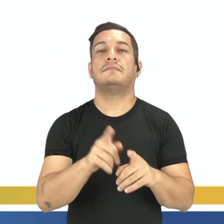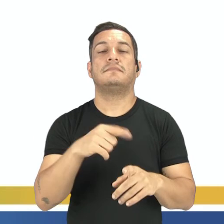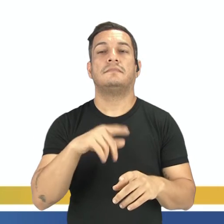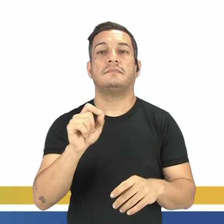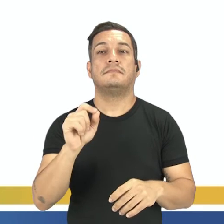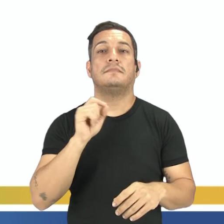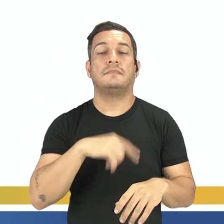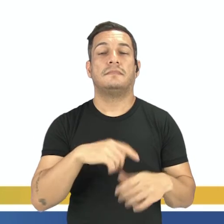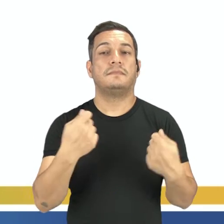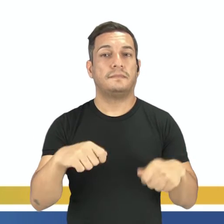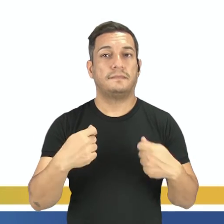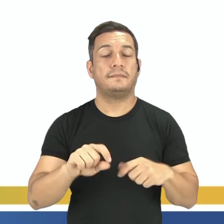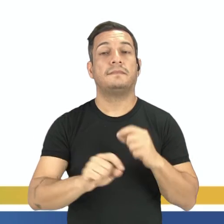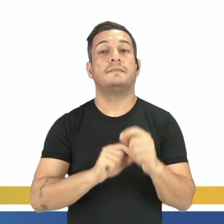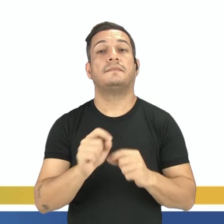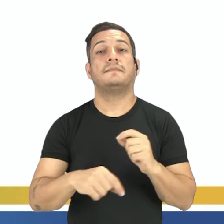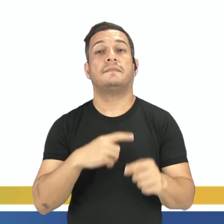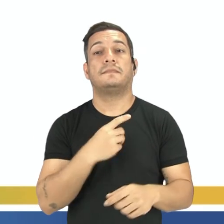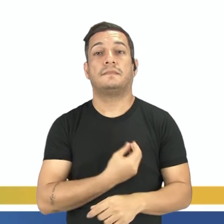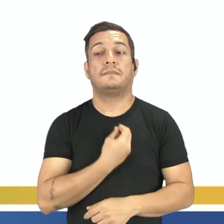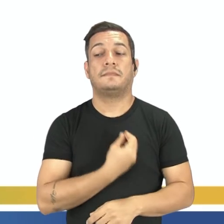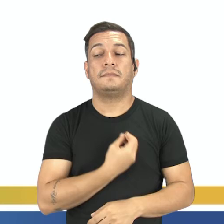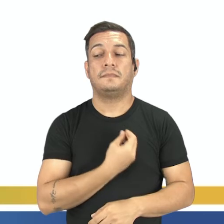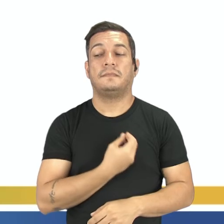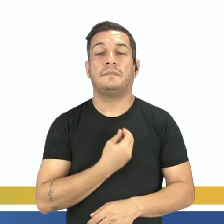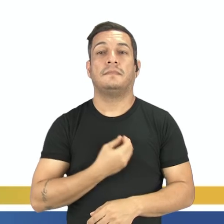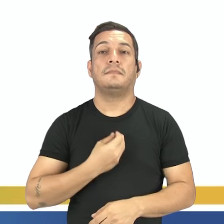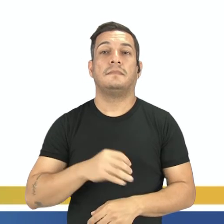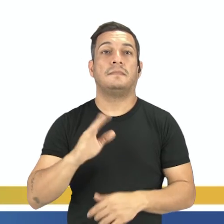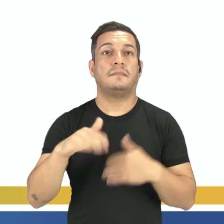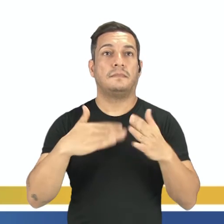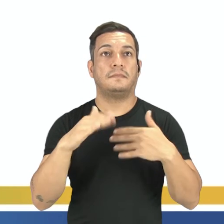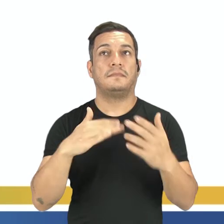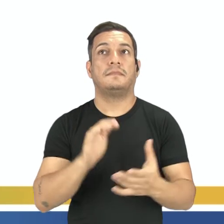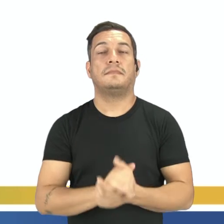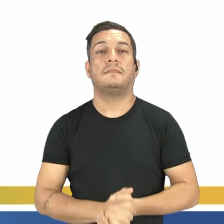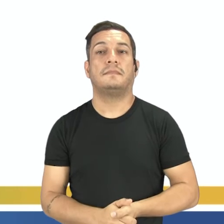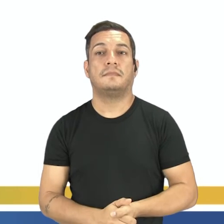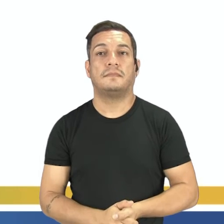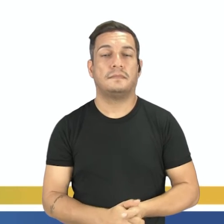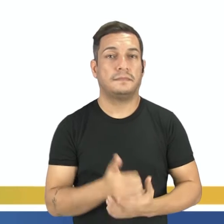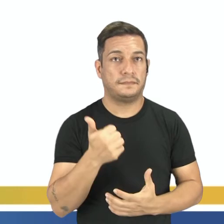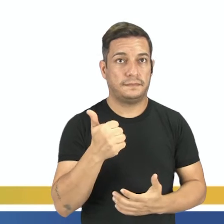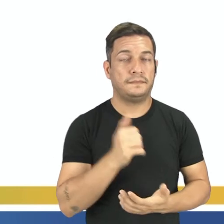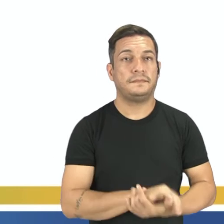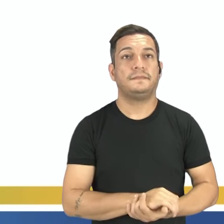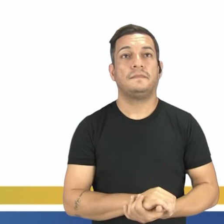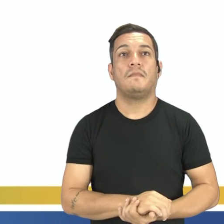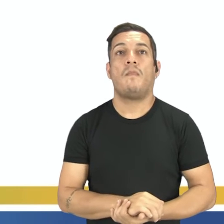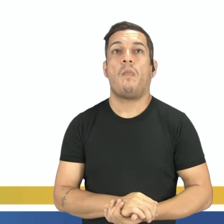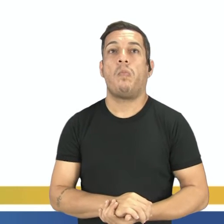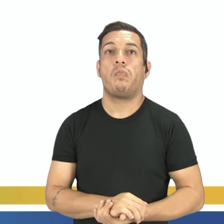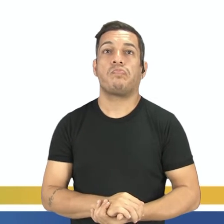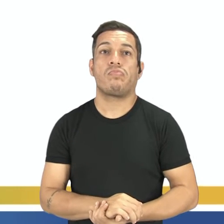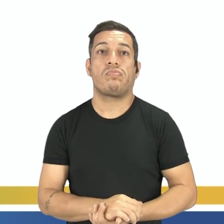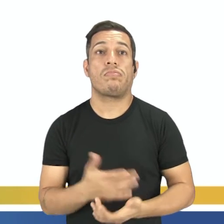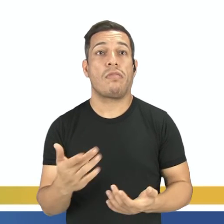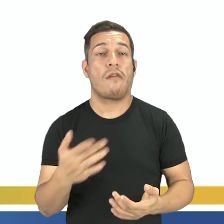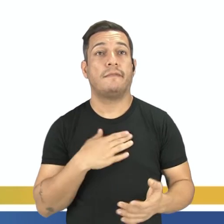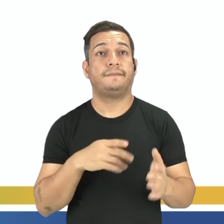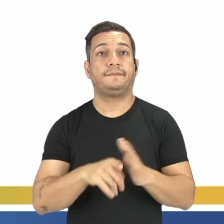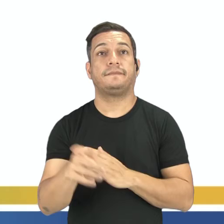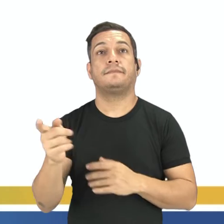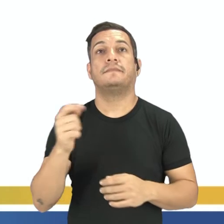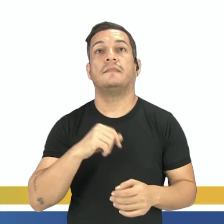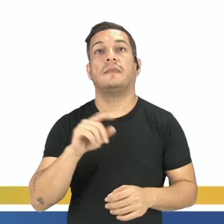esses elementos aí, eles precisam estar presentes nessa ação que vai ser desenvolvida. Tudo bem? Certo? Bom, gente, então a